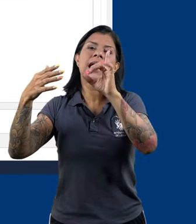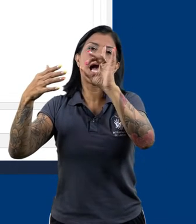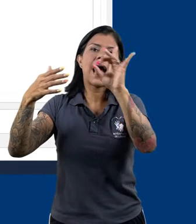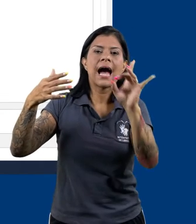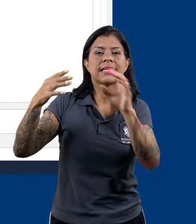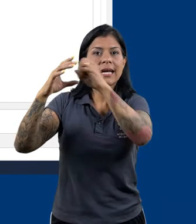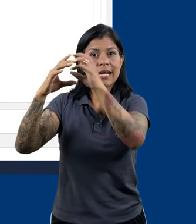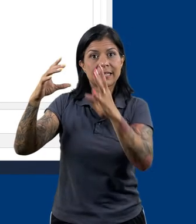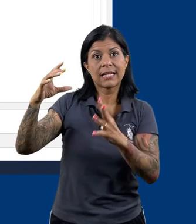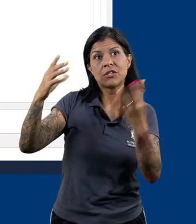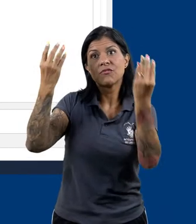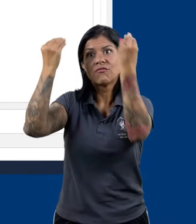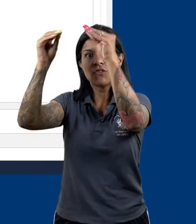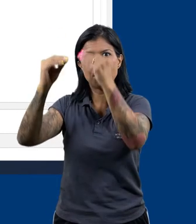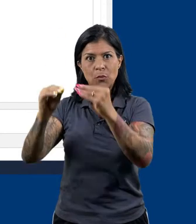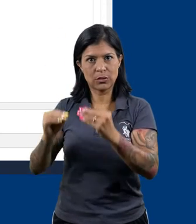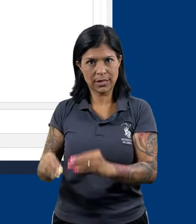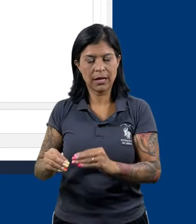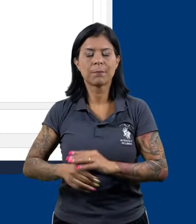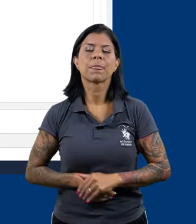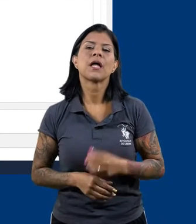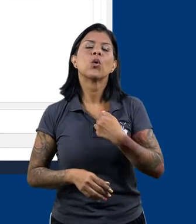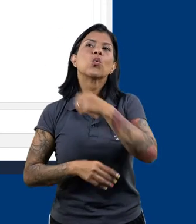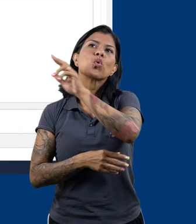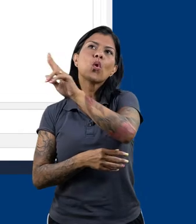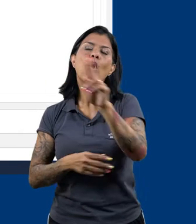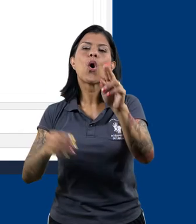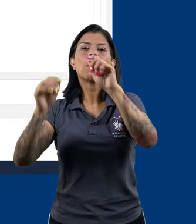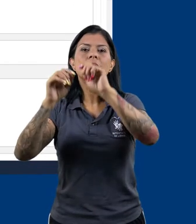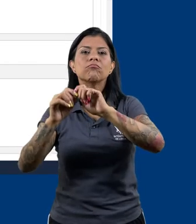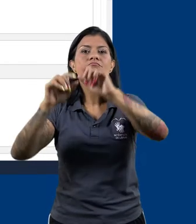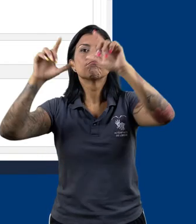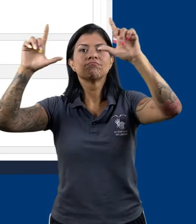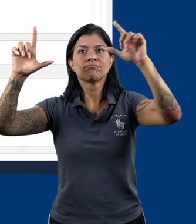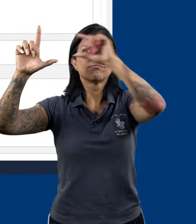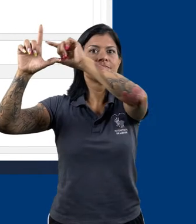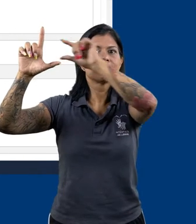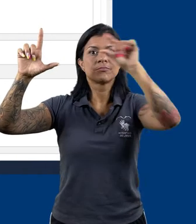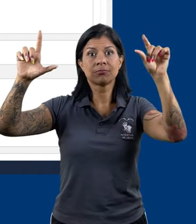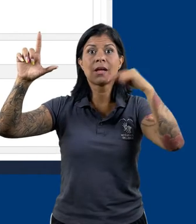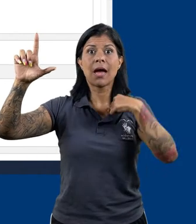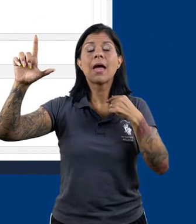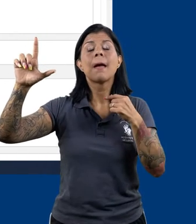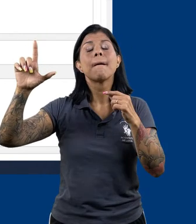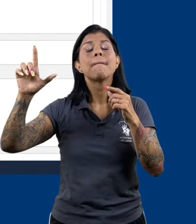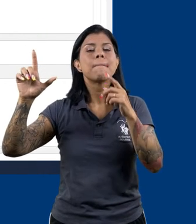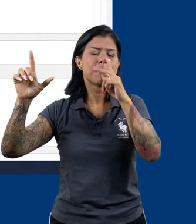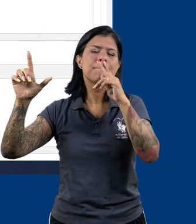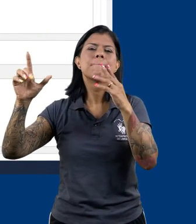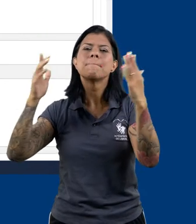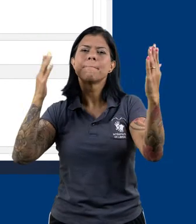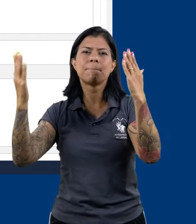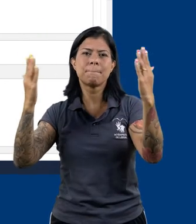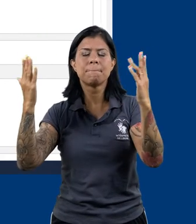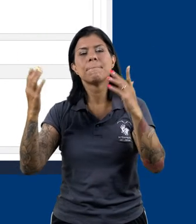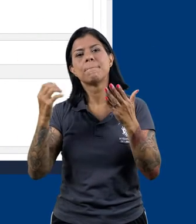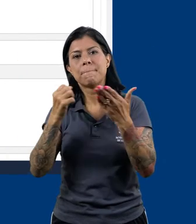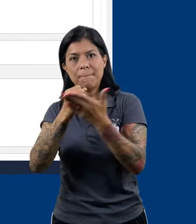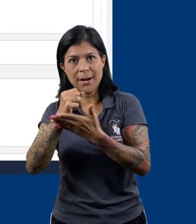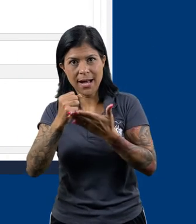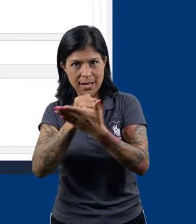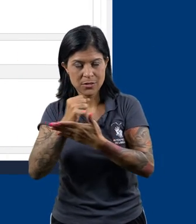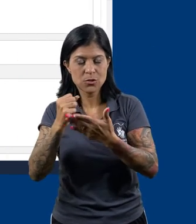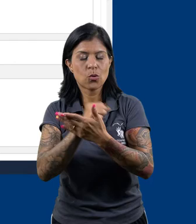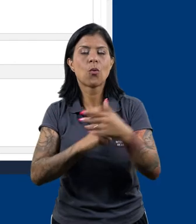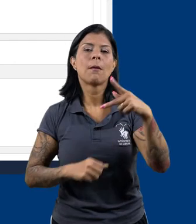banco onde essa questão será inserida, nome da questão, texto da questão, marcação padrão, que é um